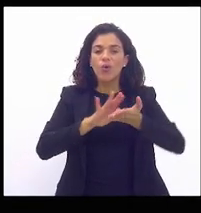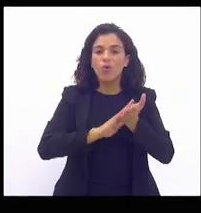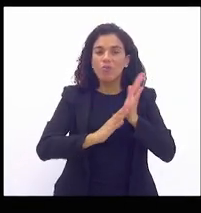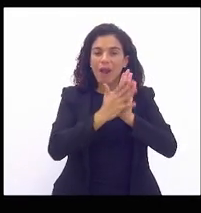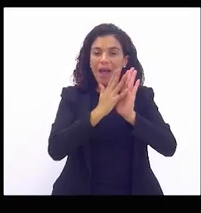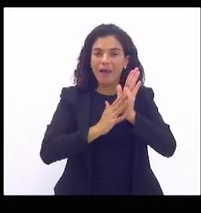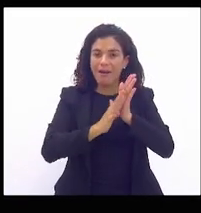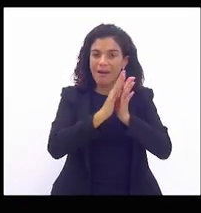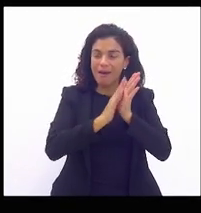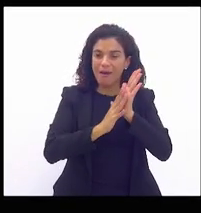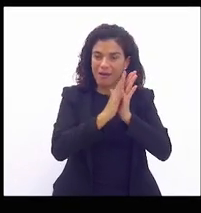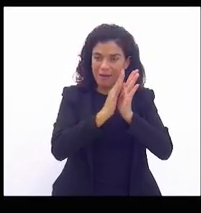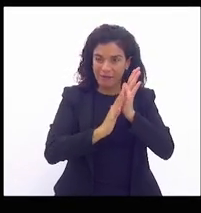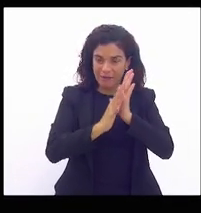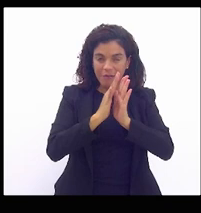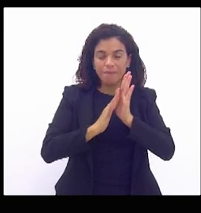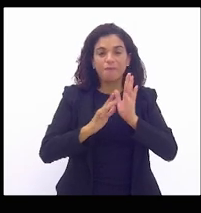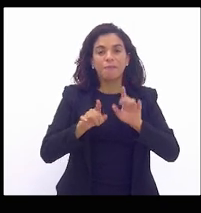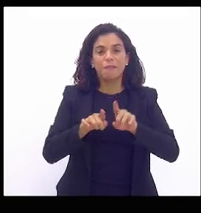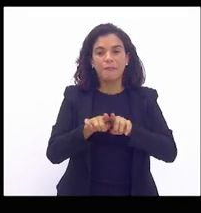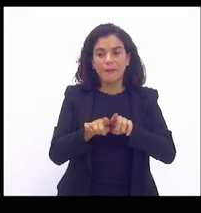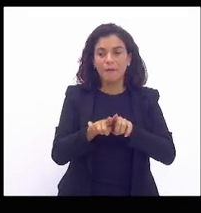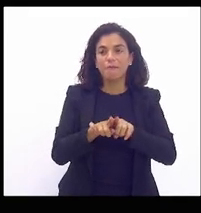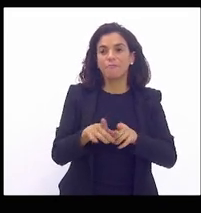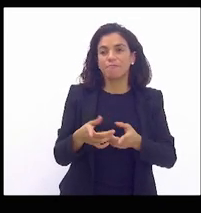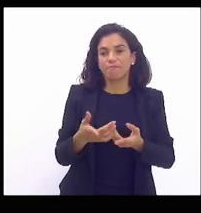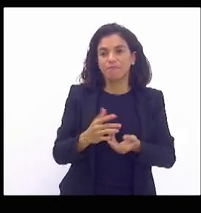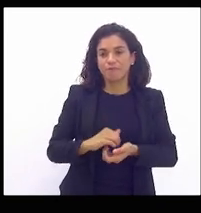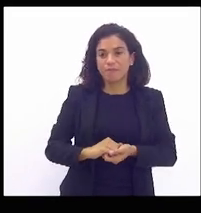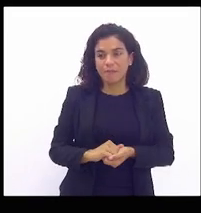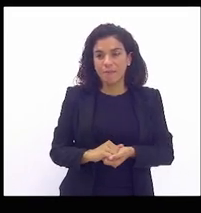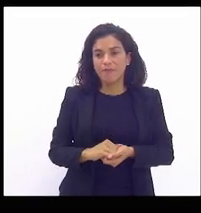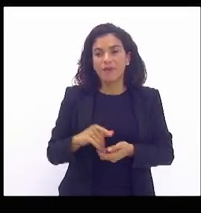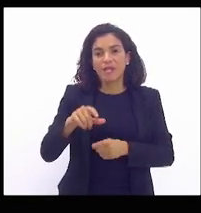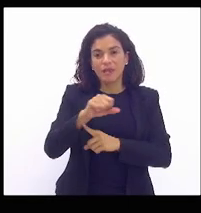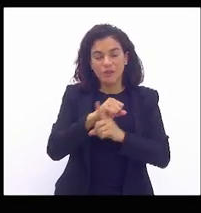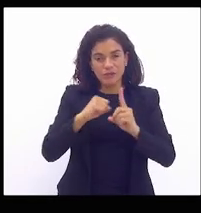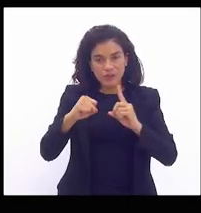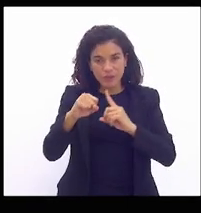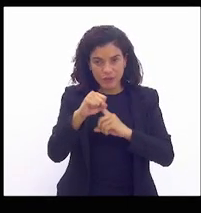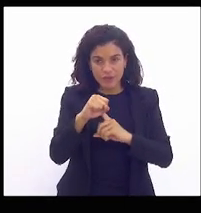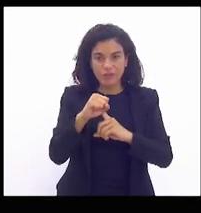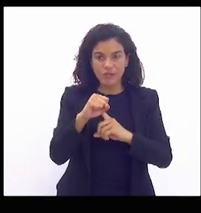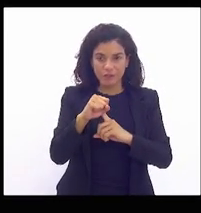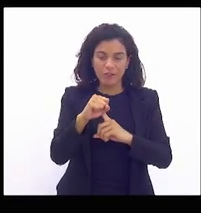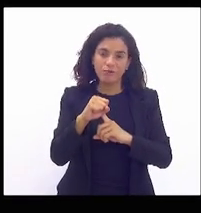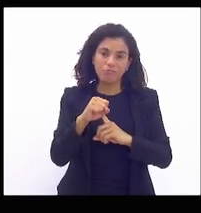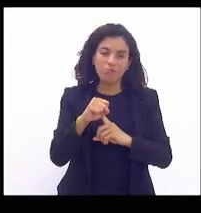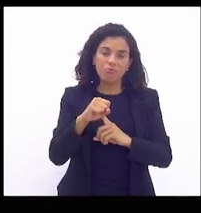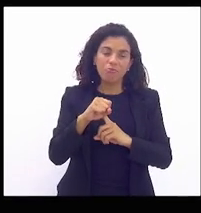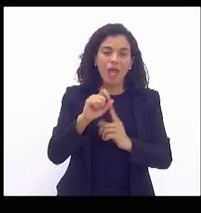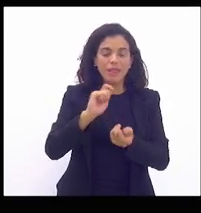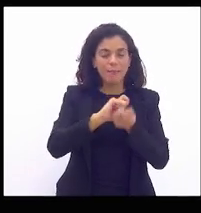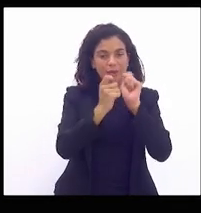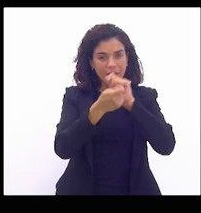inclusão desse fragmento da nossa sociedade para o nosso dia a dia.